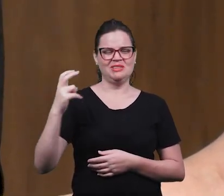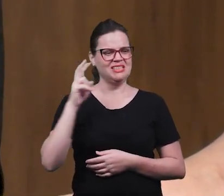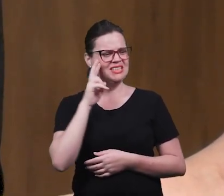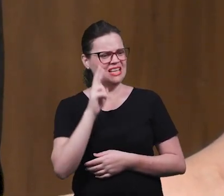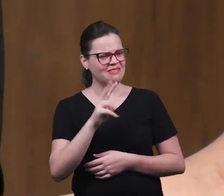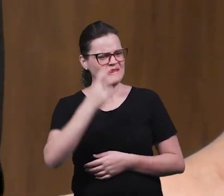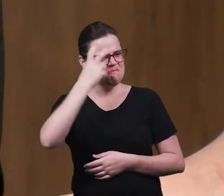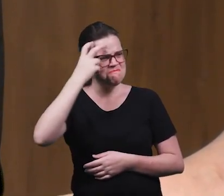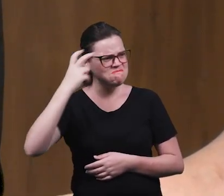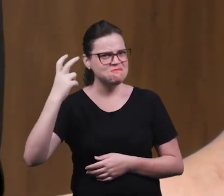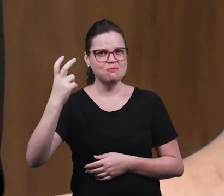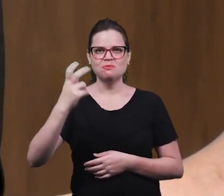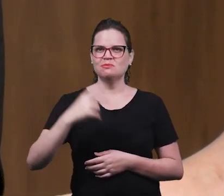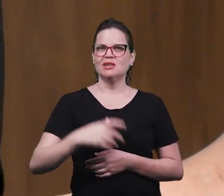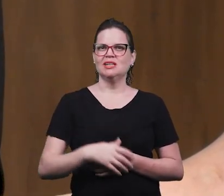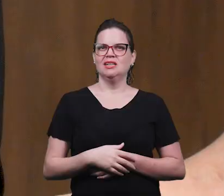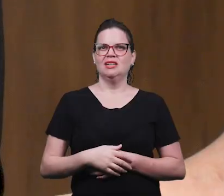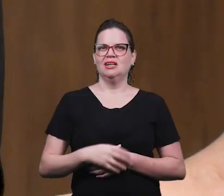homens assim,